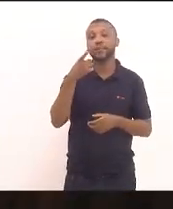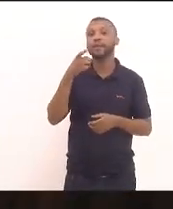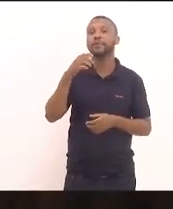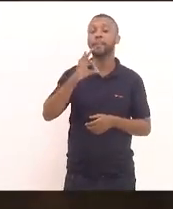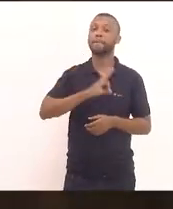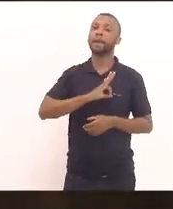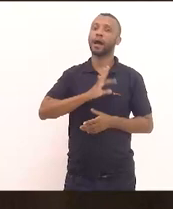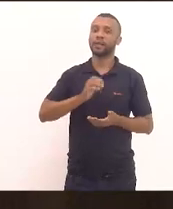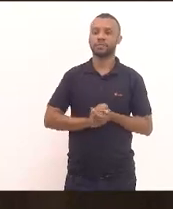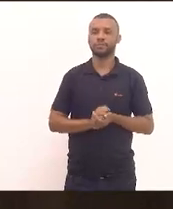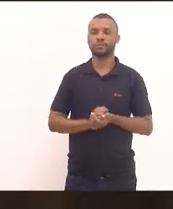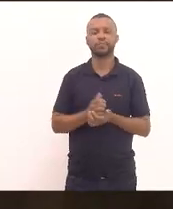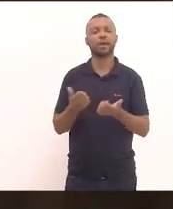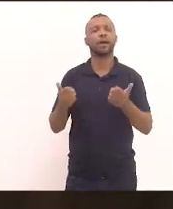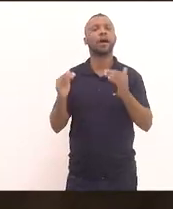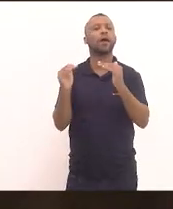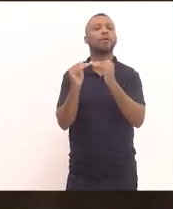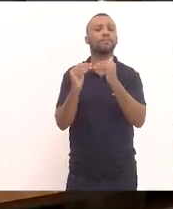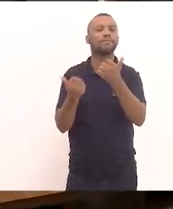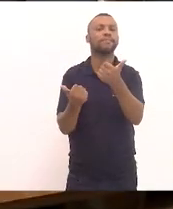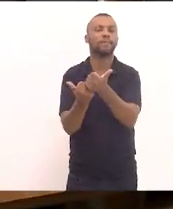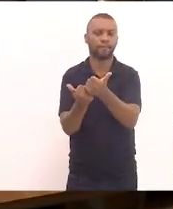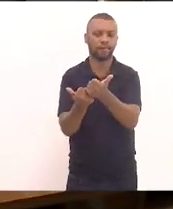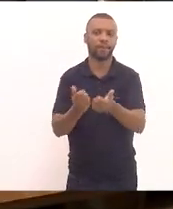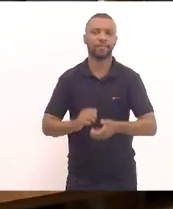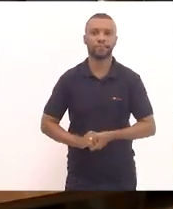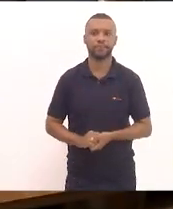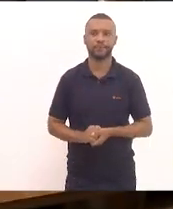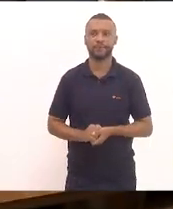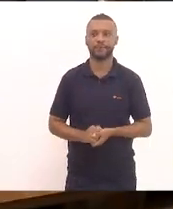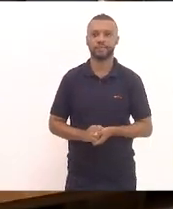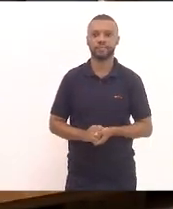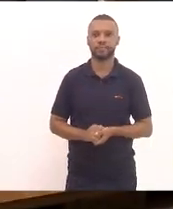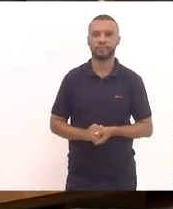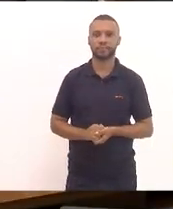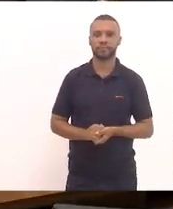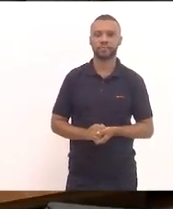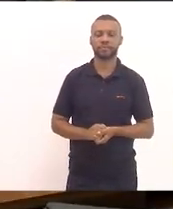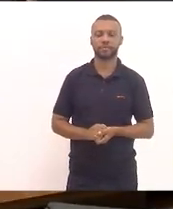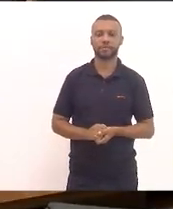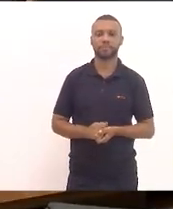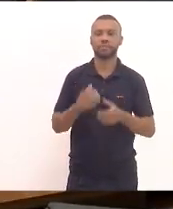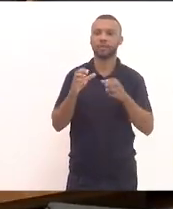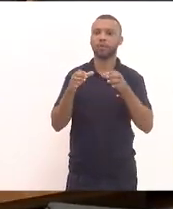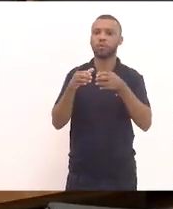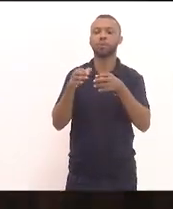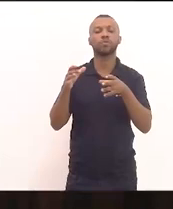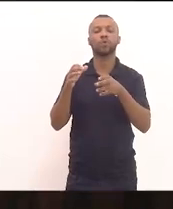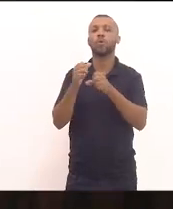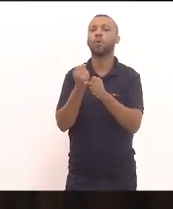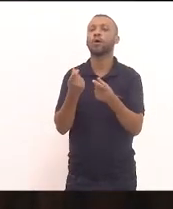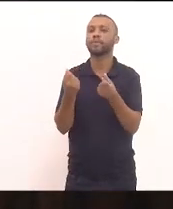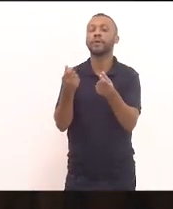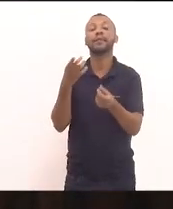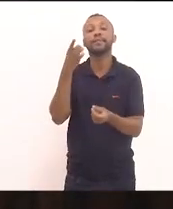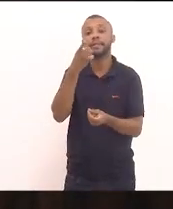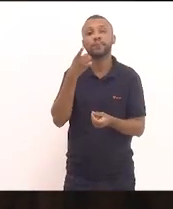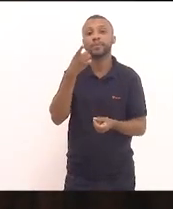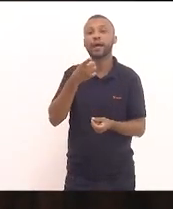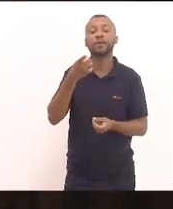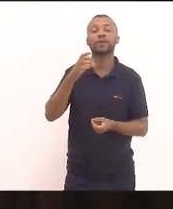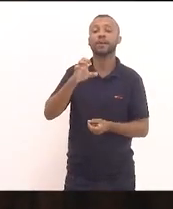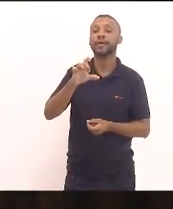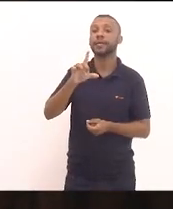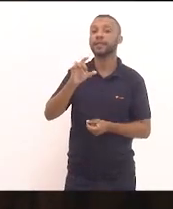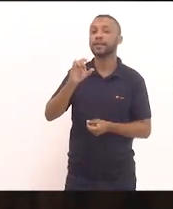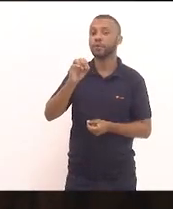Rocha. Parecer favorável. Pela Comissão de Orçamento, deputado Eliomar